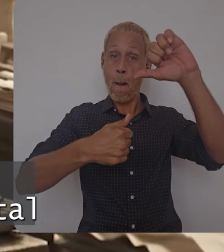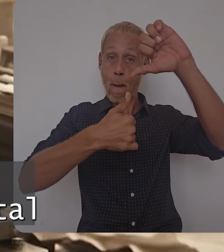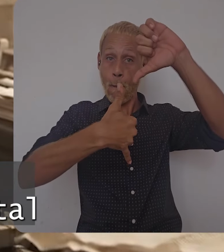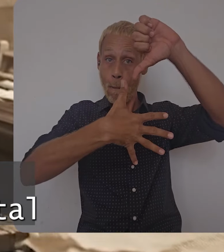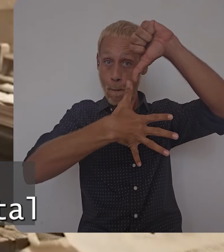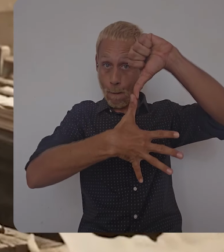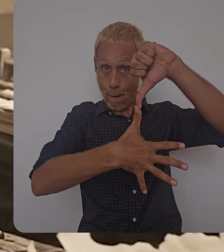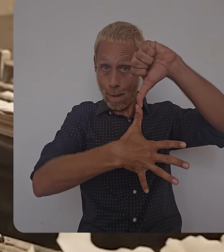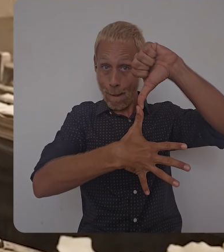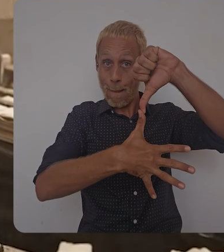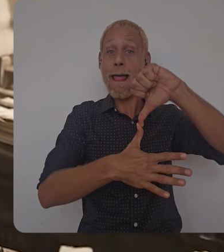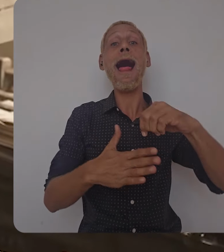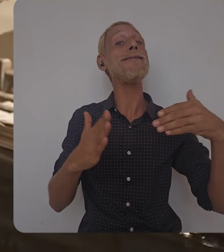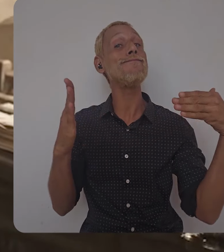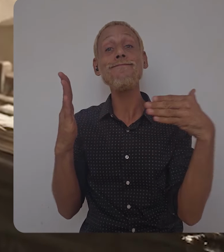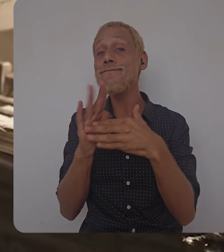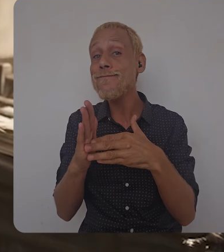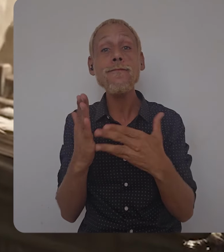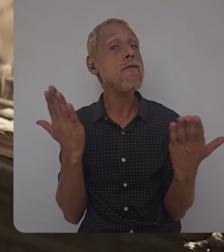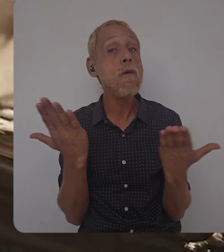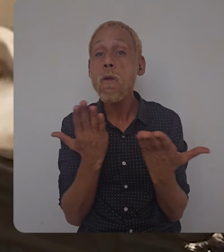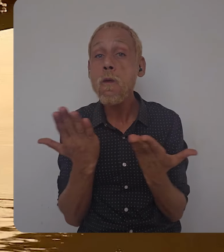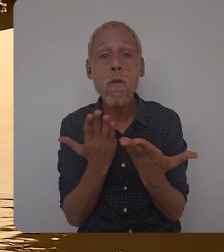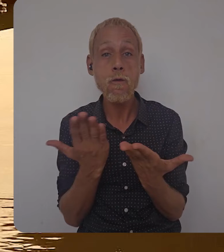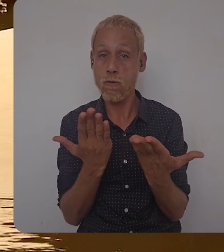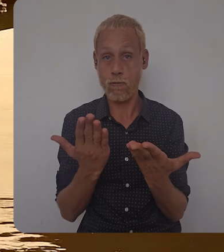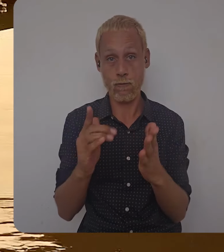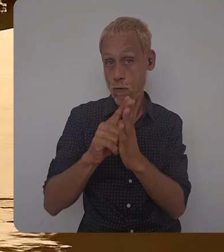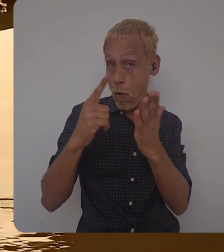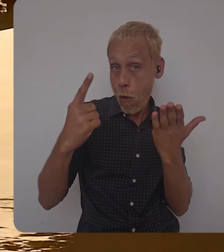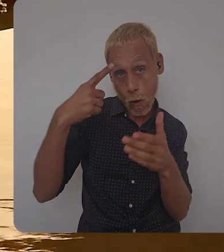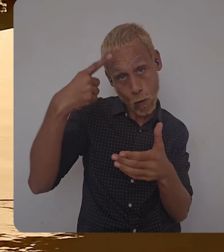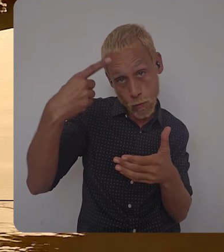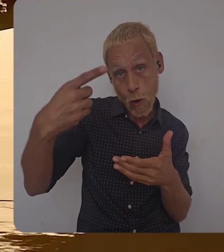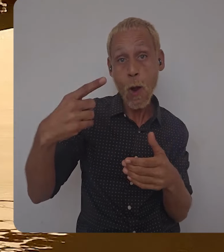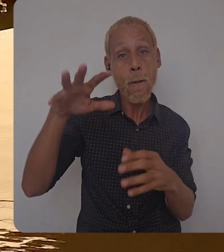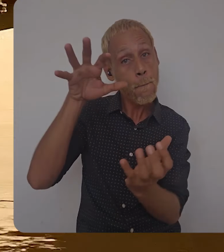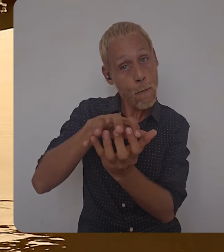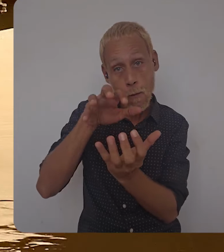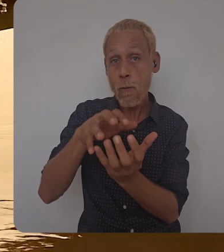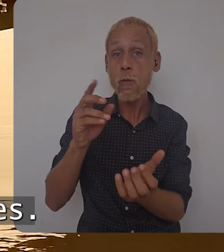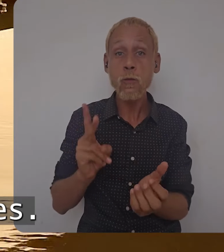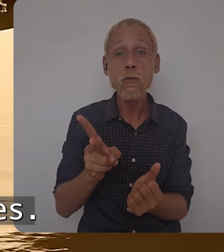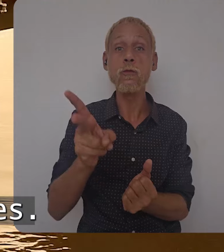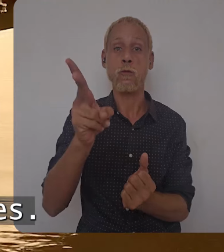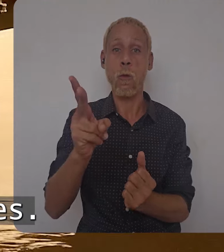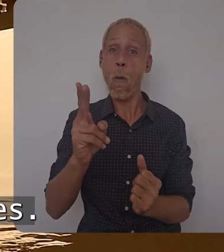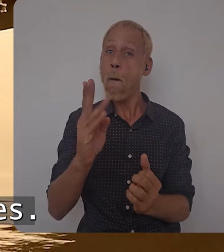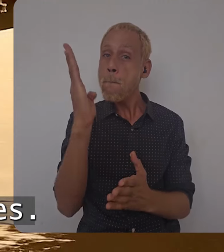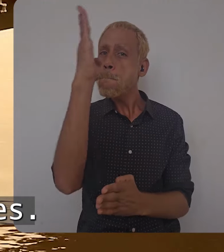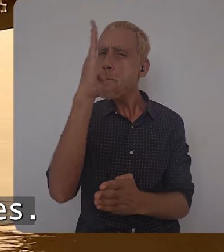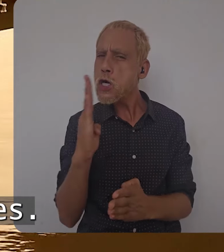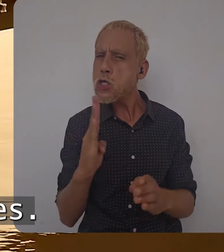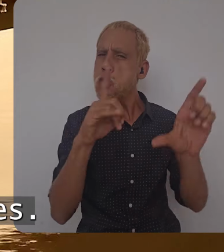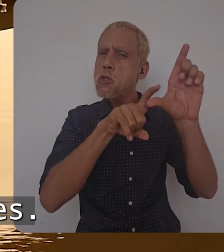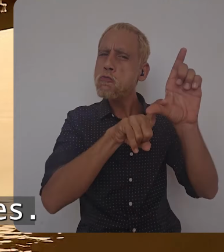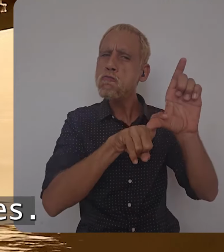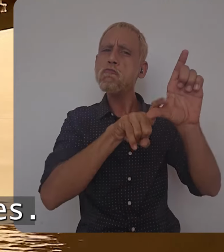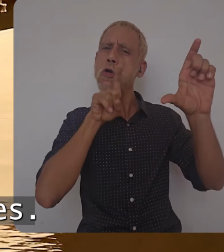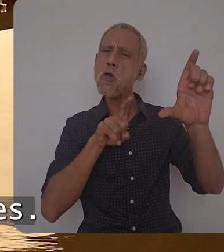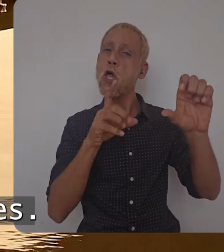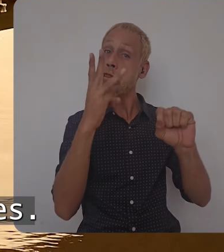mundo ocidental, ainda em atividade. O Brasil havia conquistado sua independência